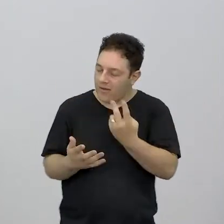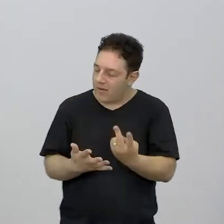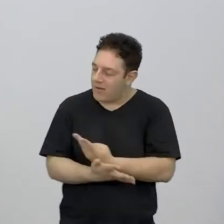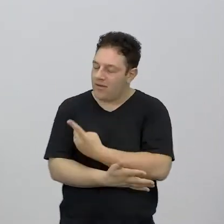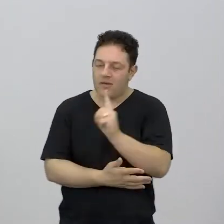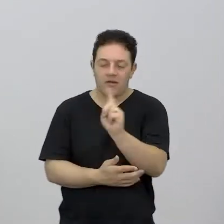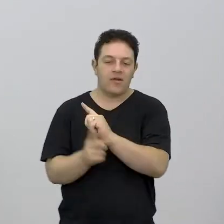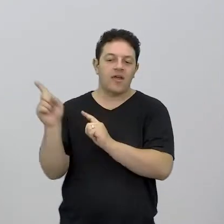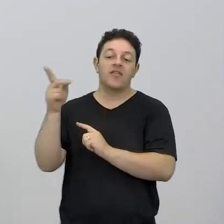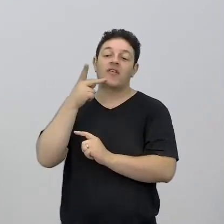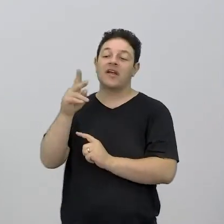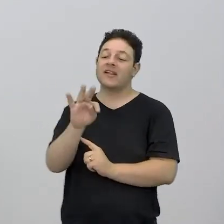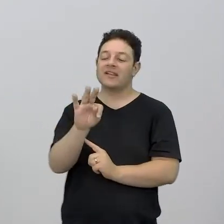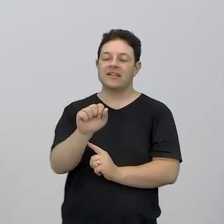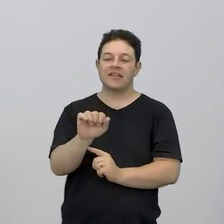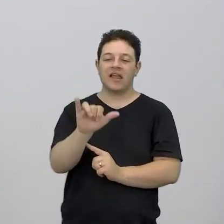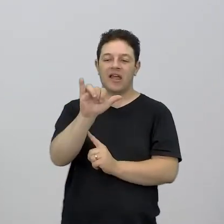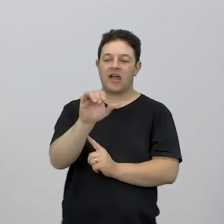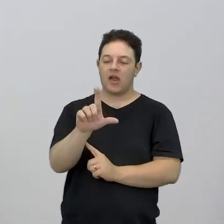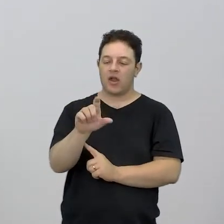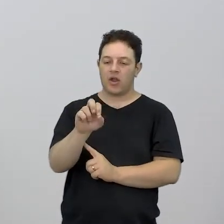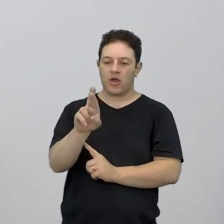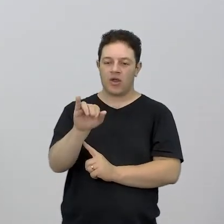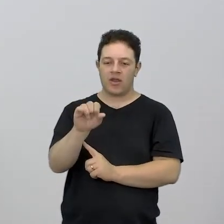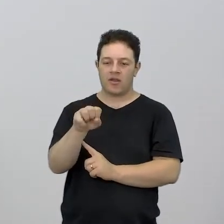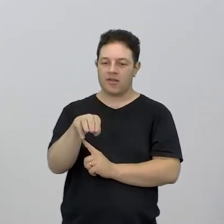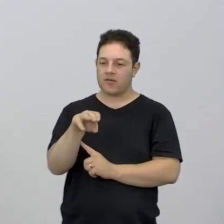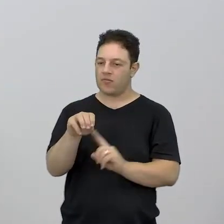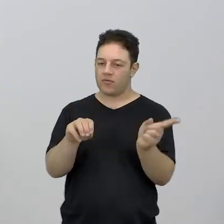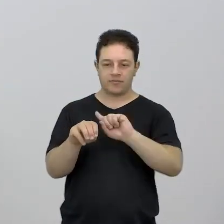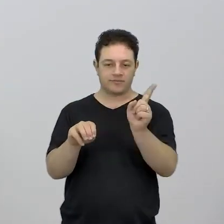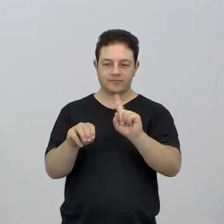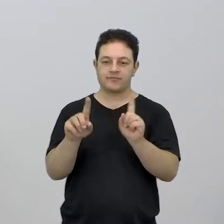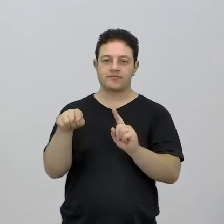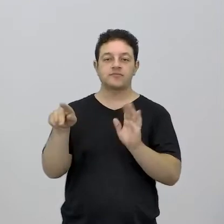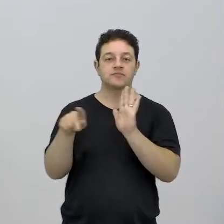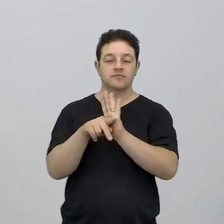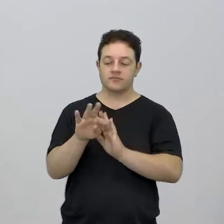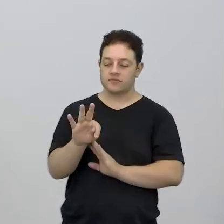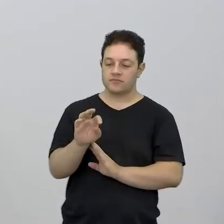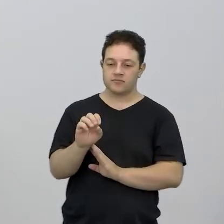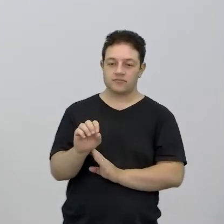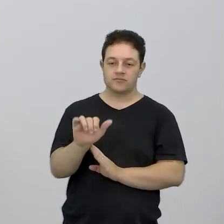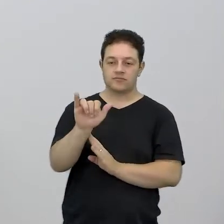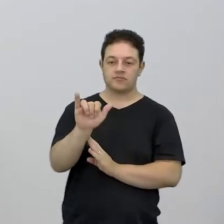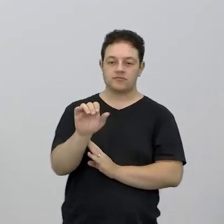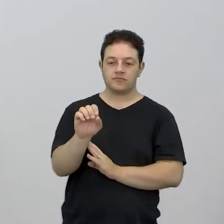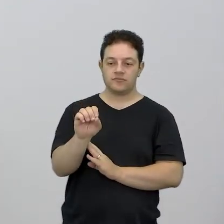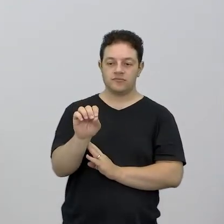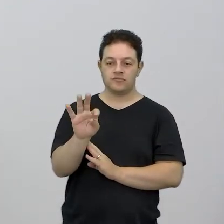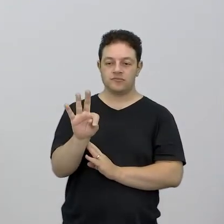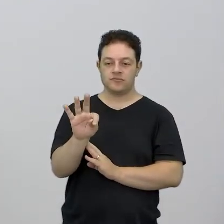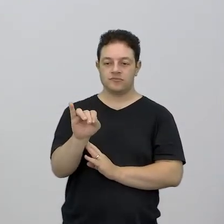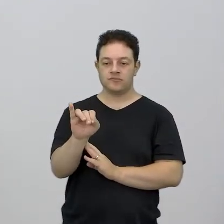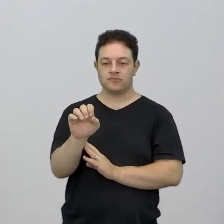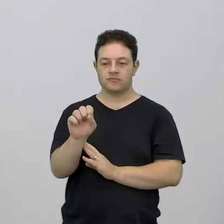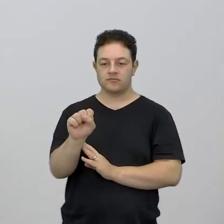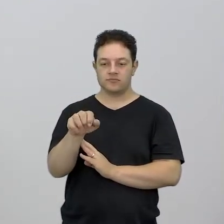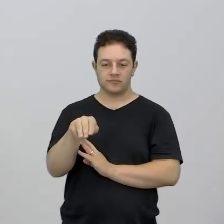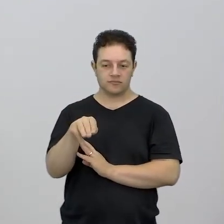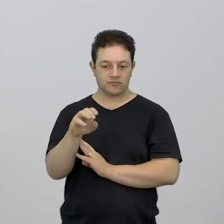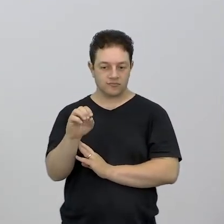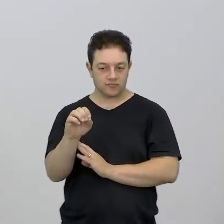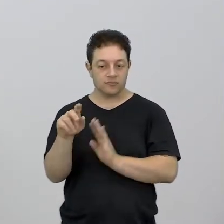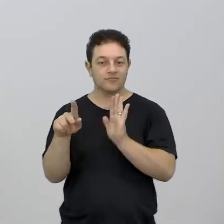quero retificar aqui. É Toyotismo, nós estamos falando do modelo da Toyota, né? Então, o toyotismo e